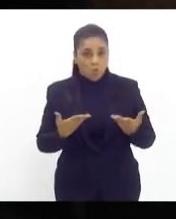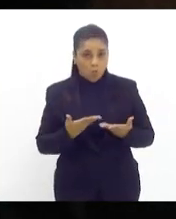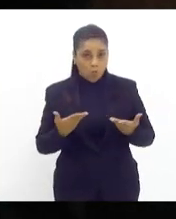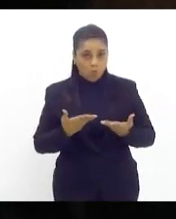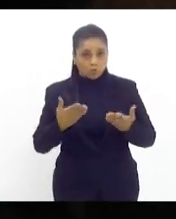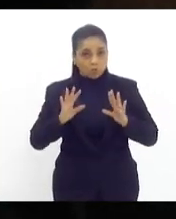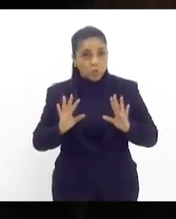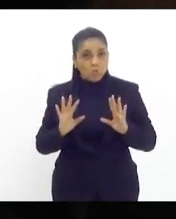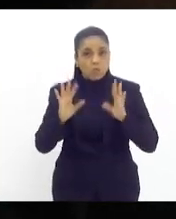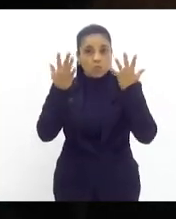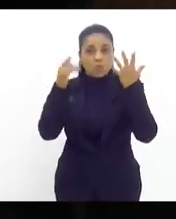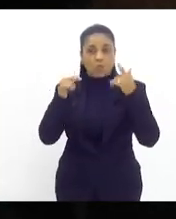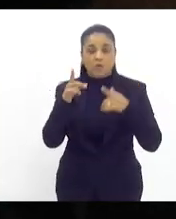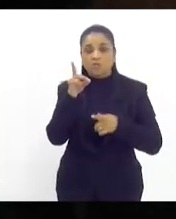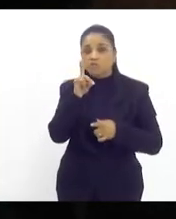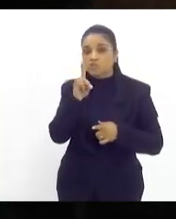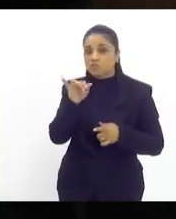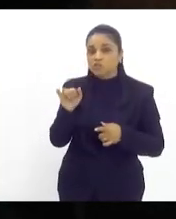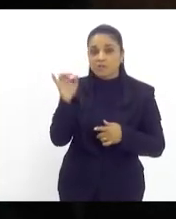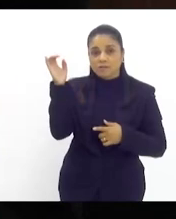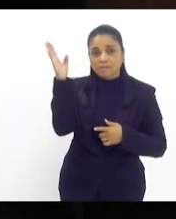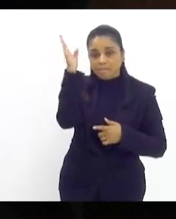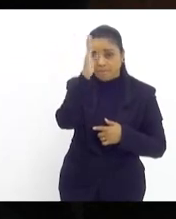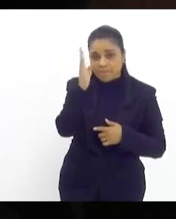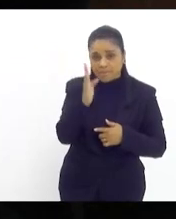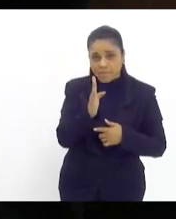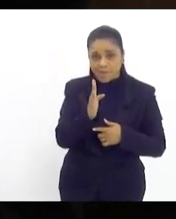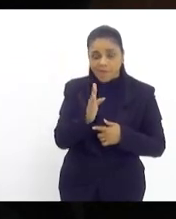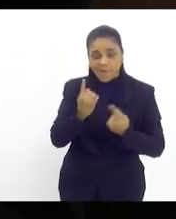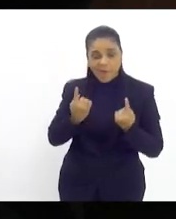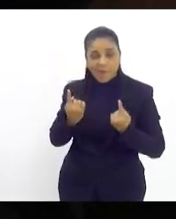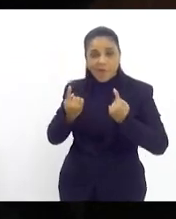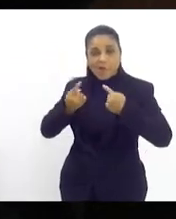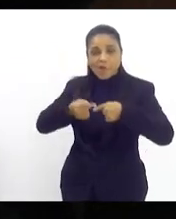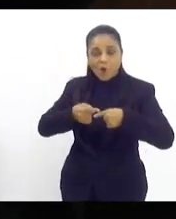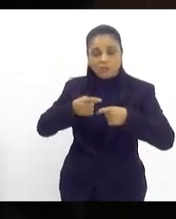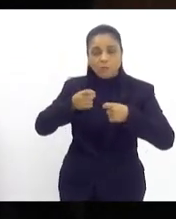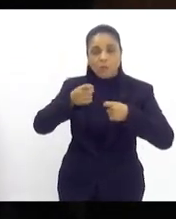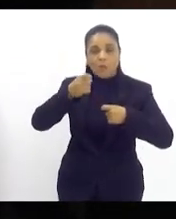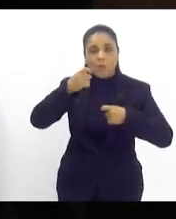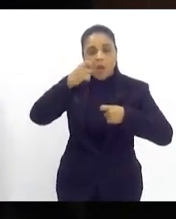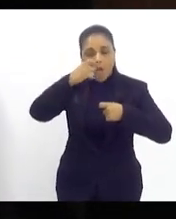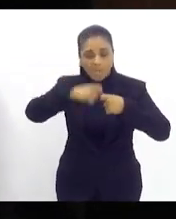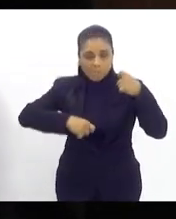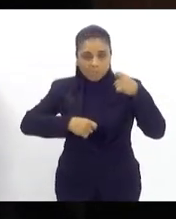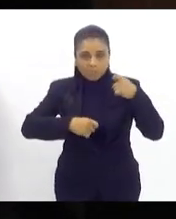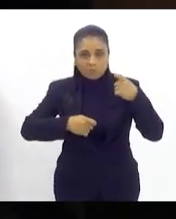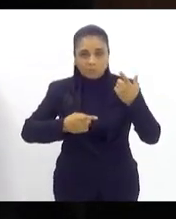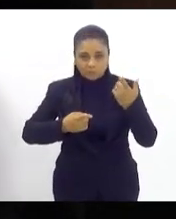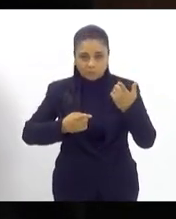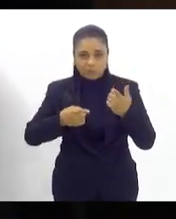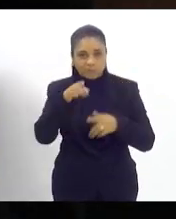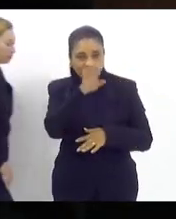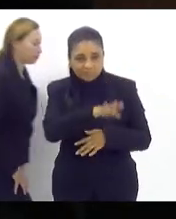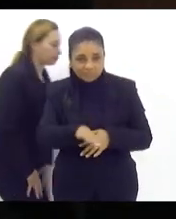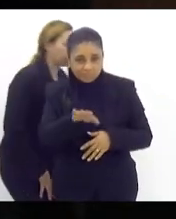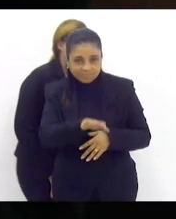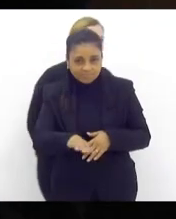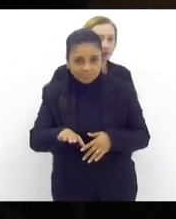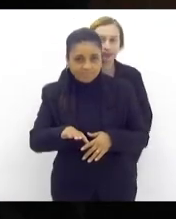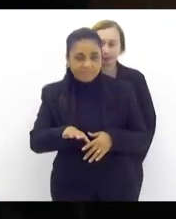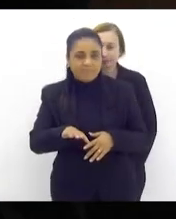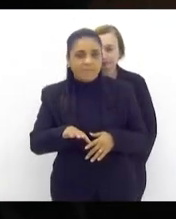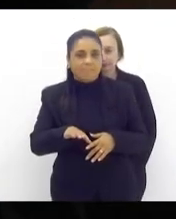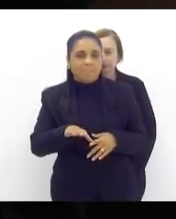comemora o Dia Nacional do combate né o abuso sexual da Criança e da Juventude